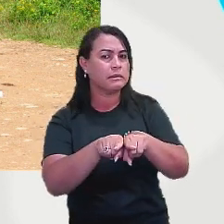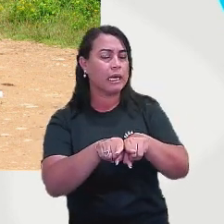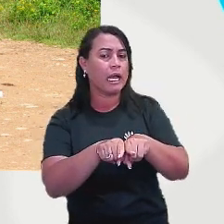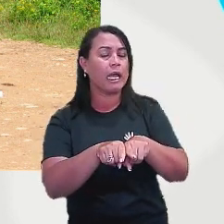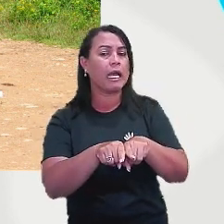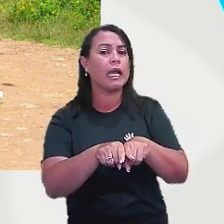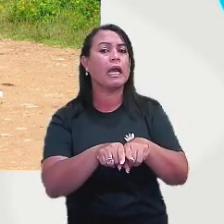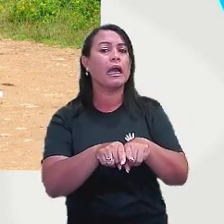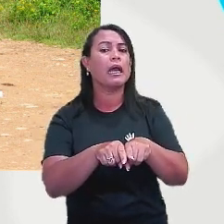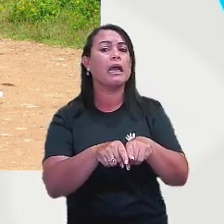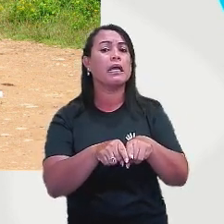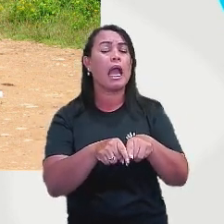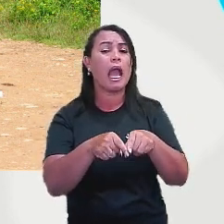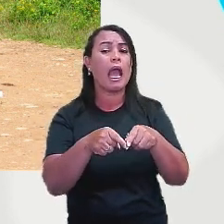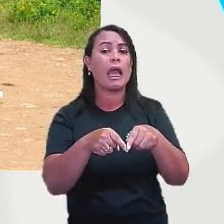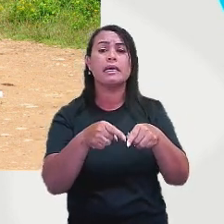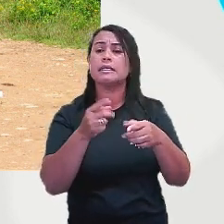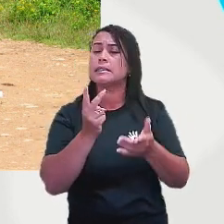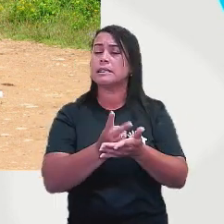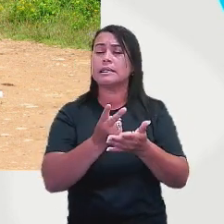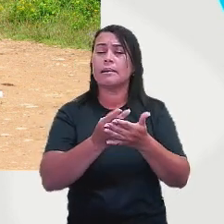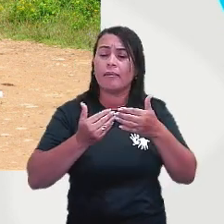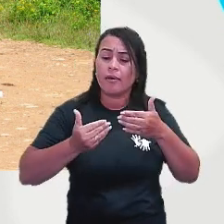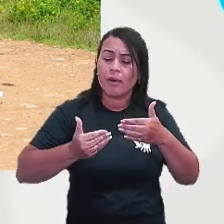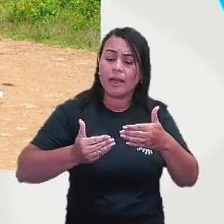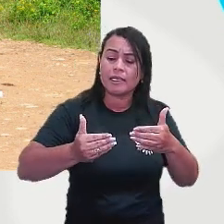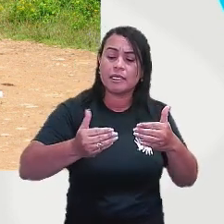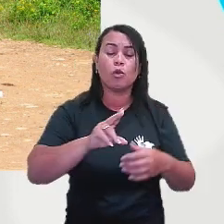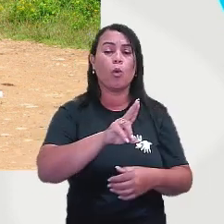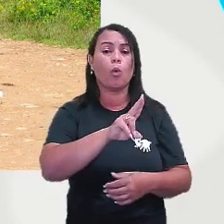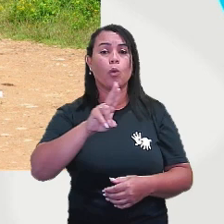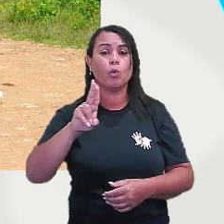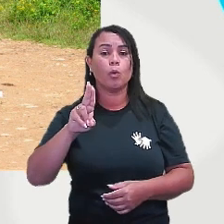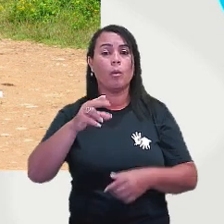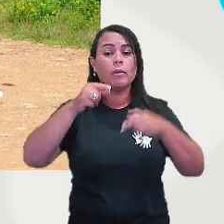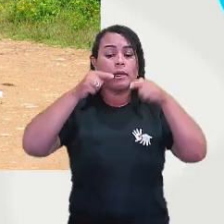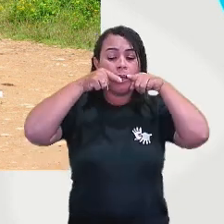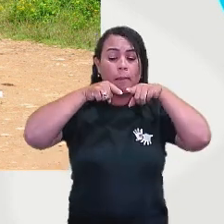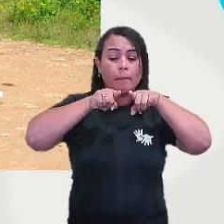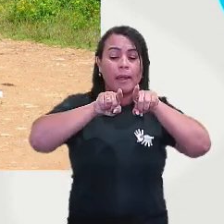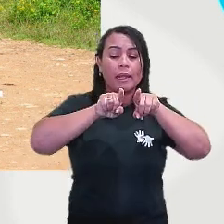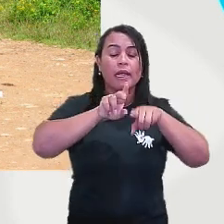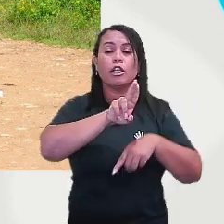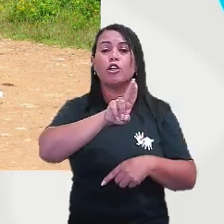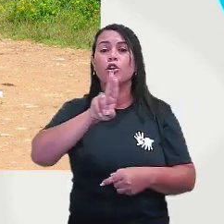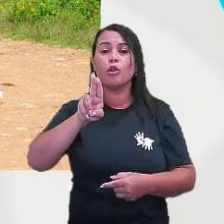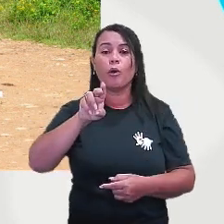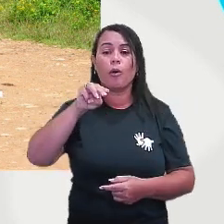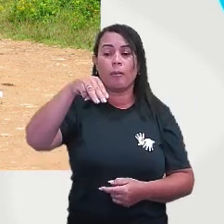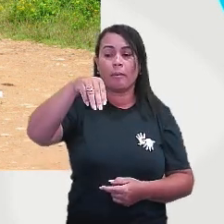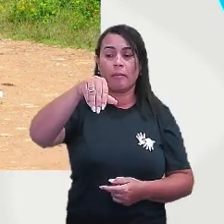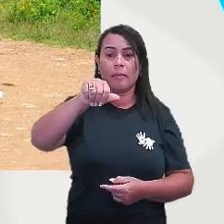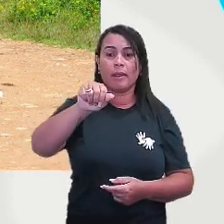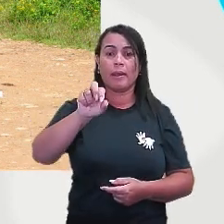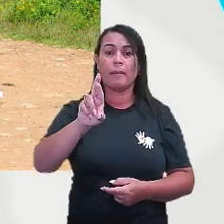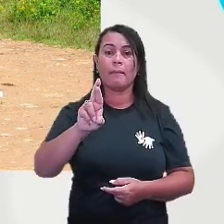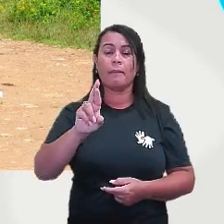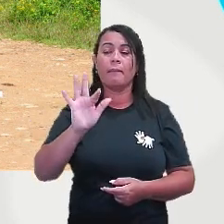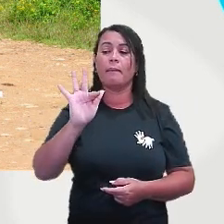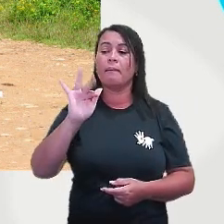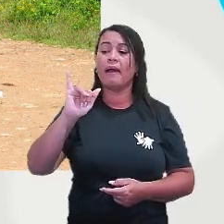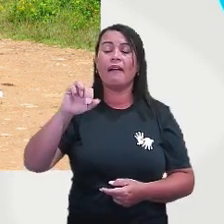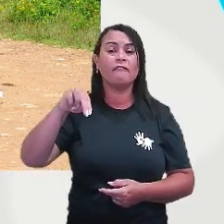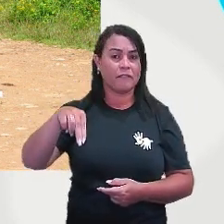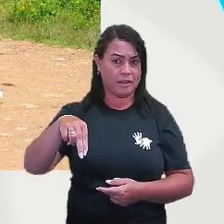e que crescem por toda a vida. O nome dessas presas chama-se marfim.